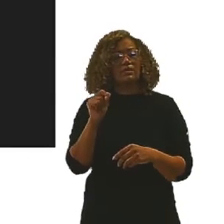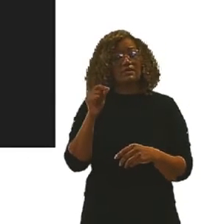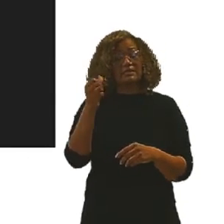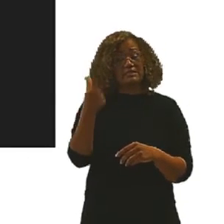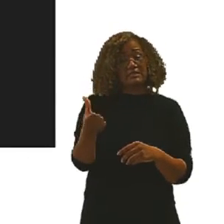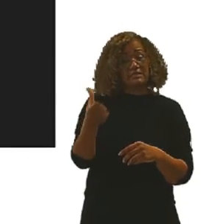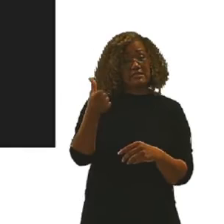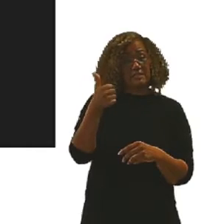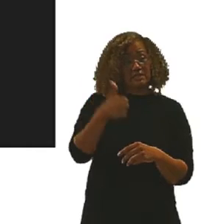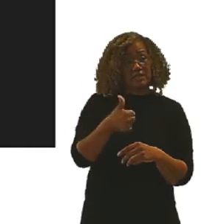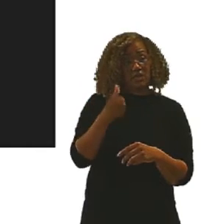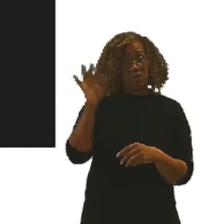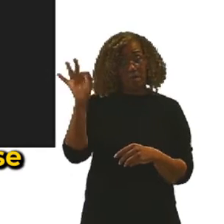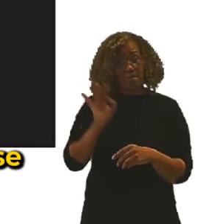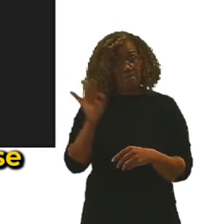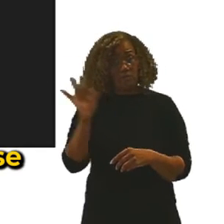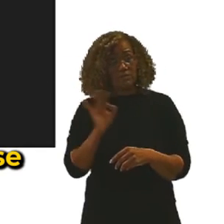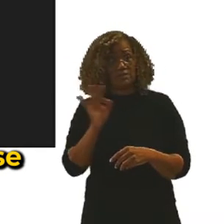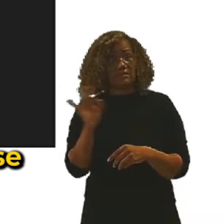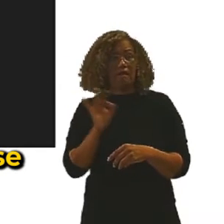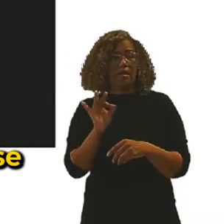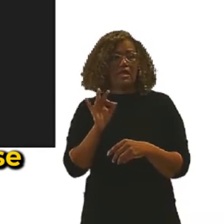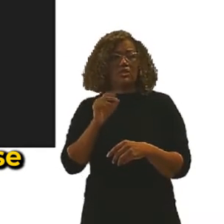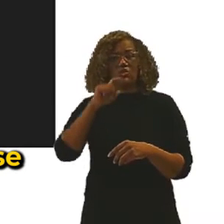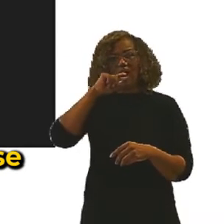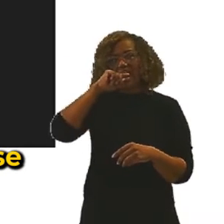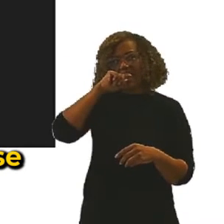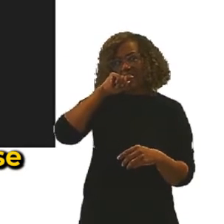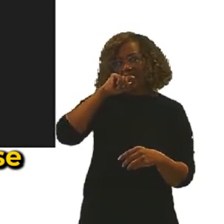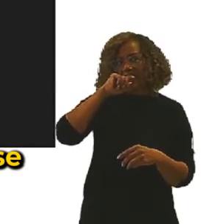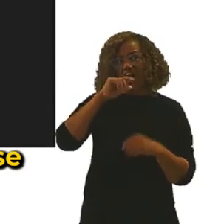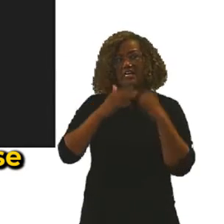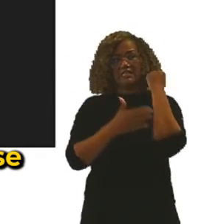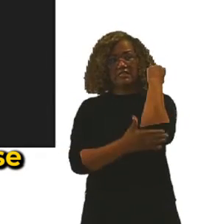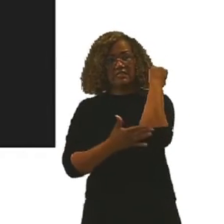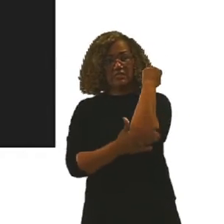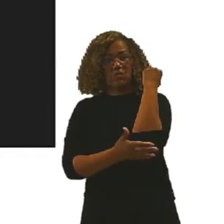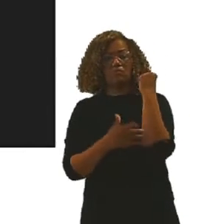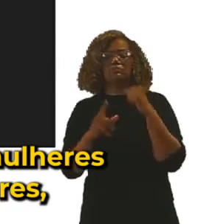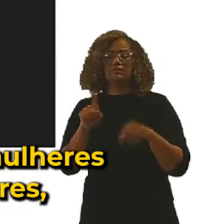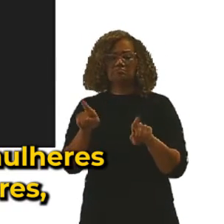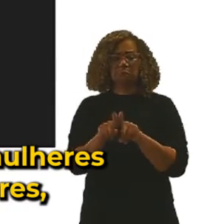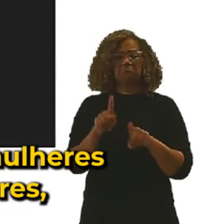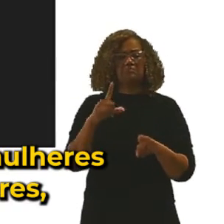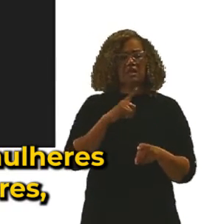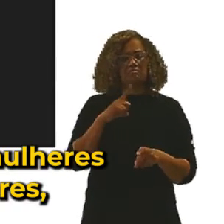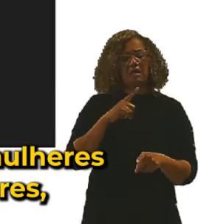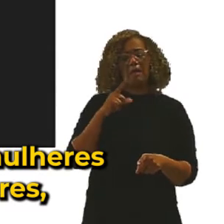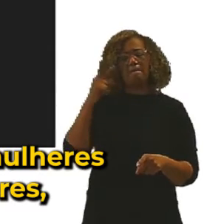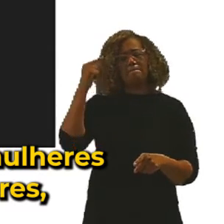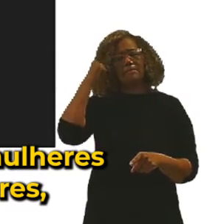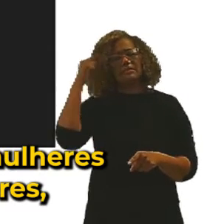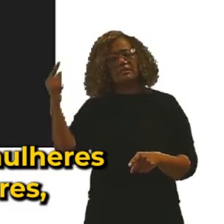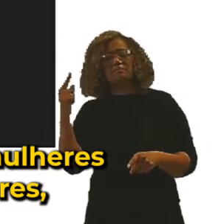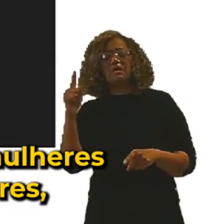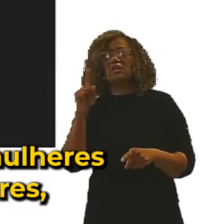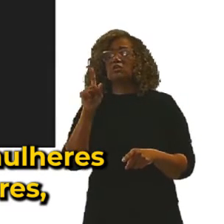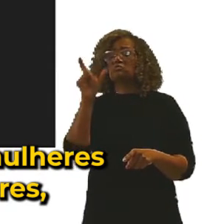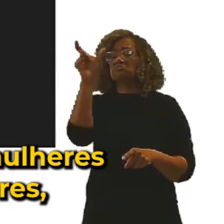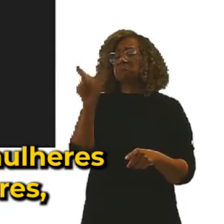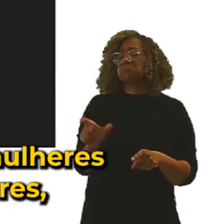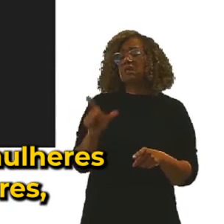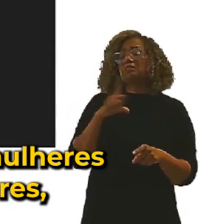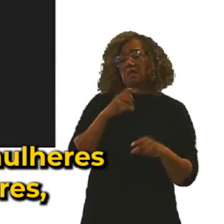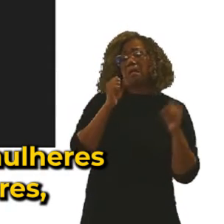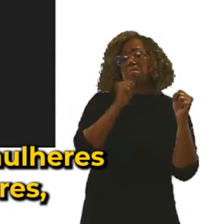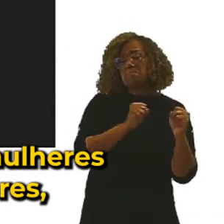61%, ciúme, né? Mostrando aqui que exatamente esse pensamento, né, androcêntrico de poder, de posse sobre as